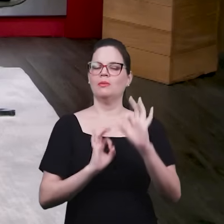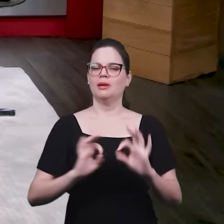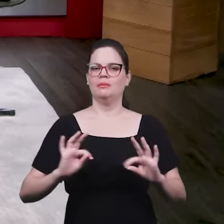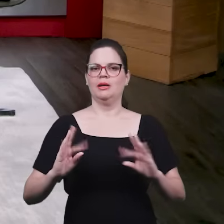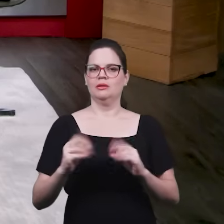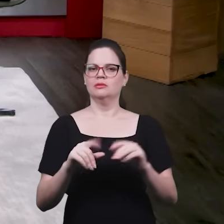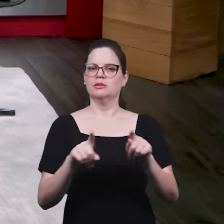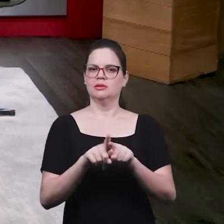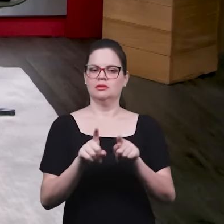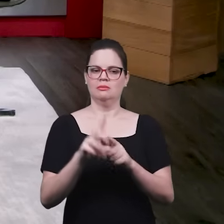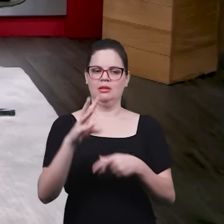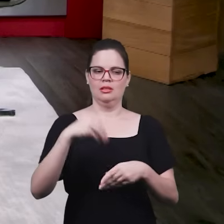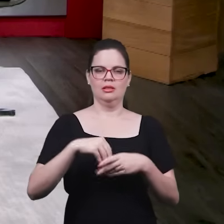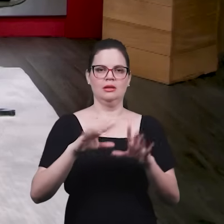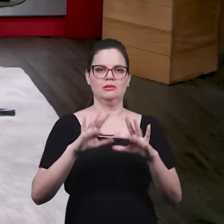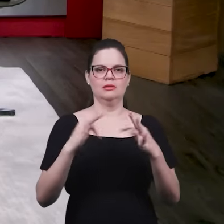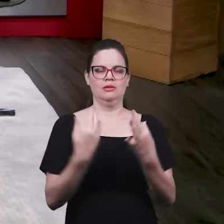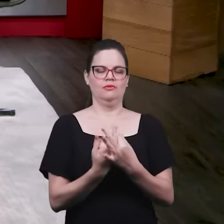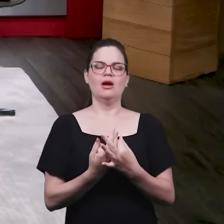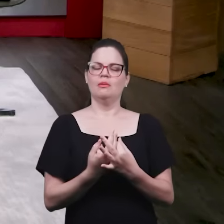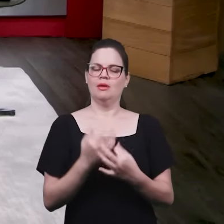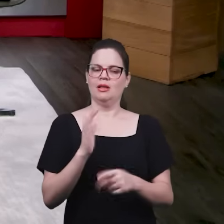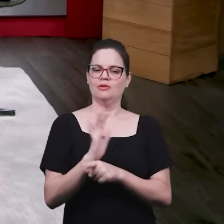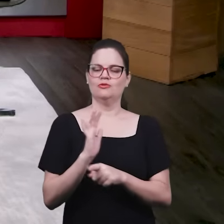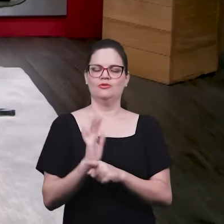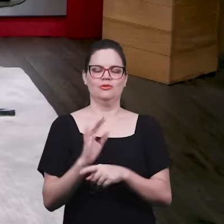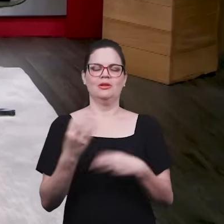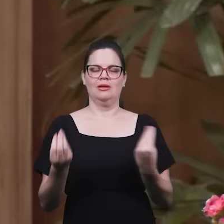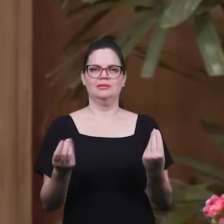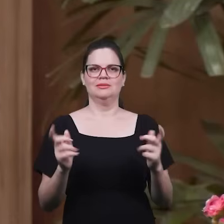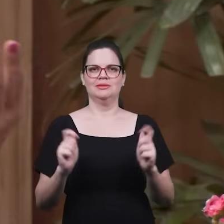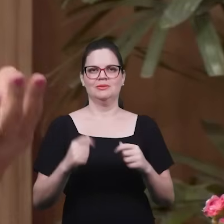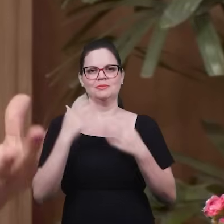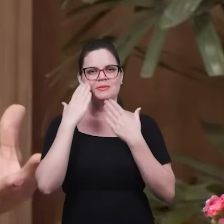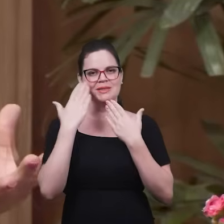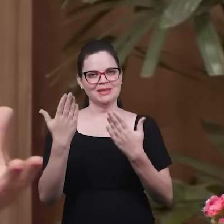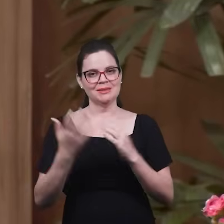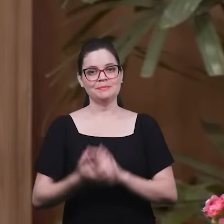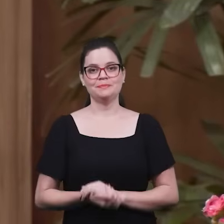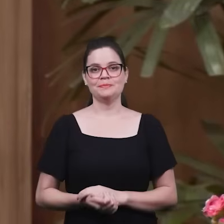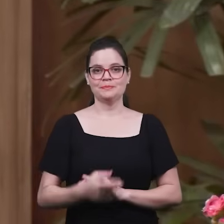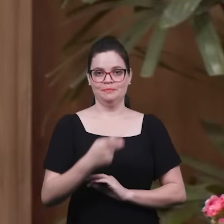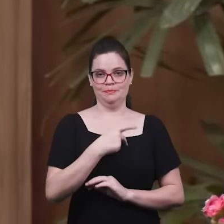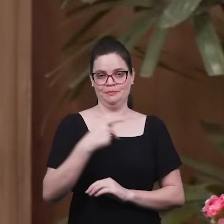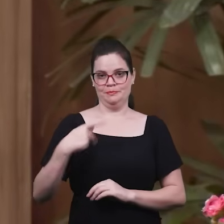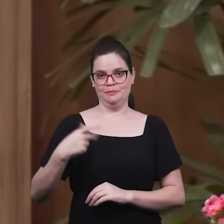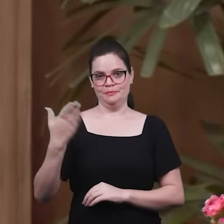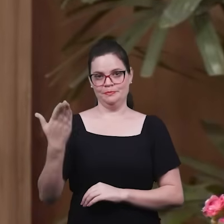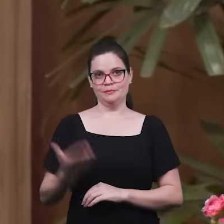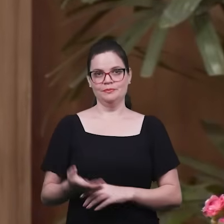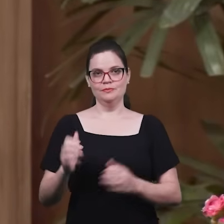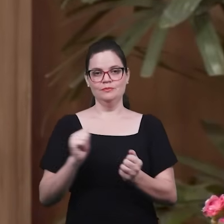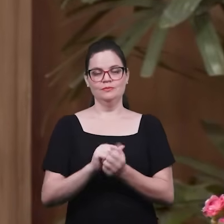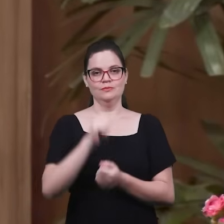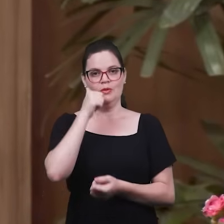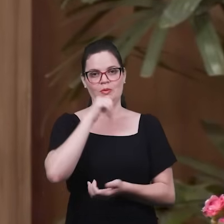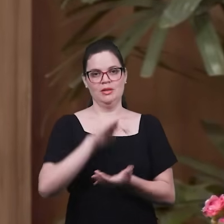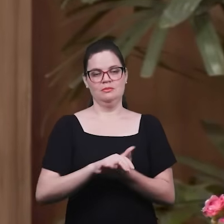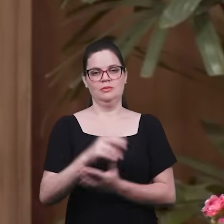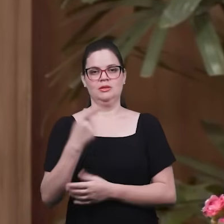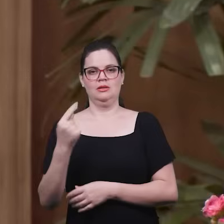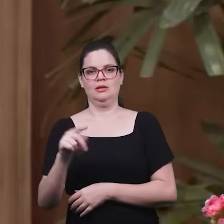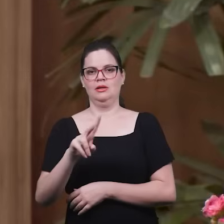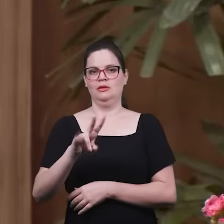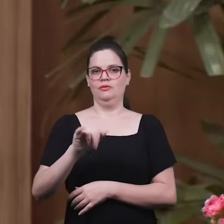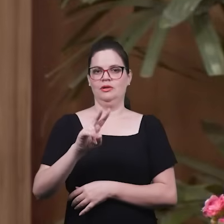nossas famílias a nos organizarmos para este evento. Então, pastor Jerônimo Silva e sua esposa Viviane,